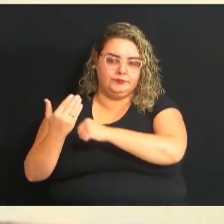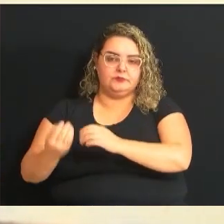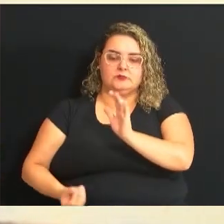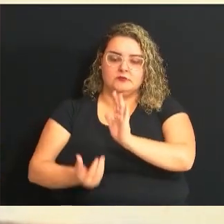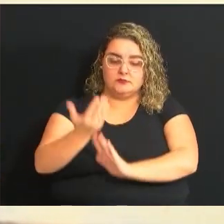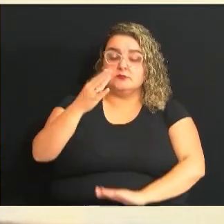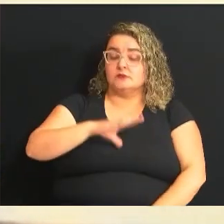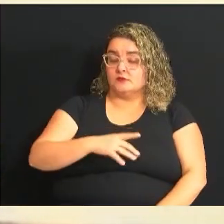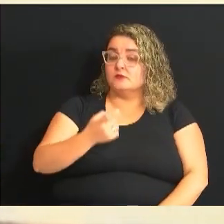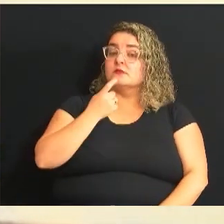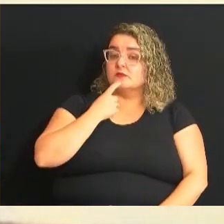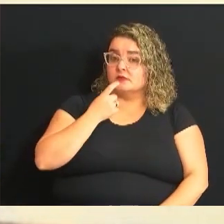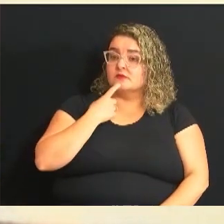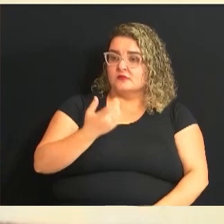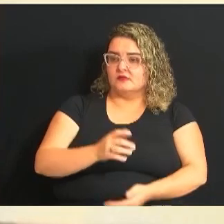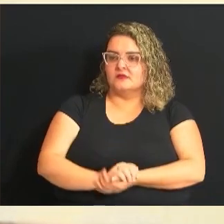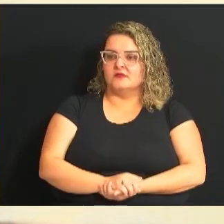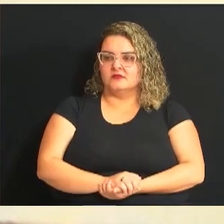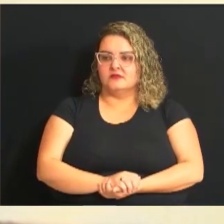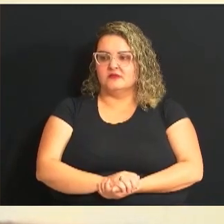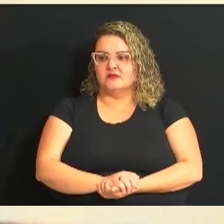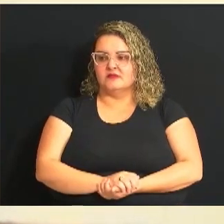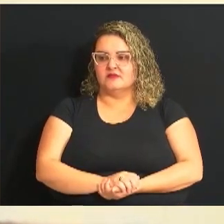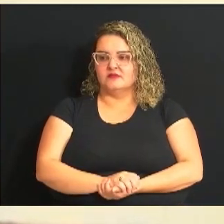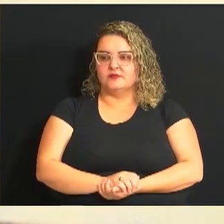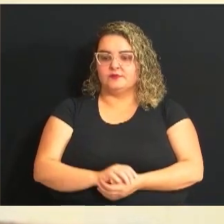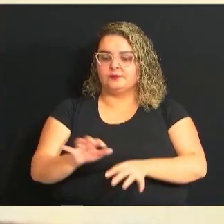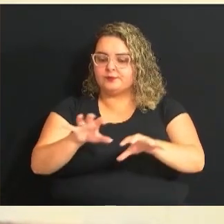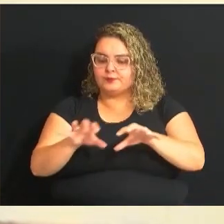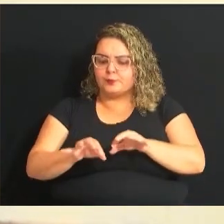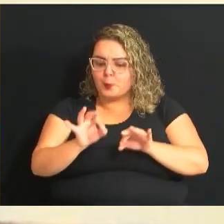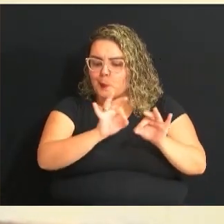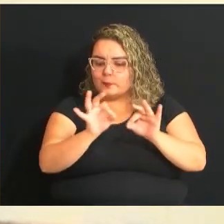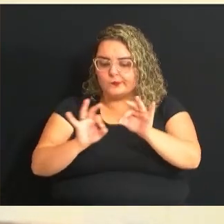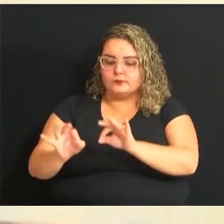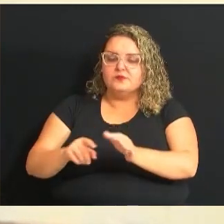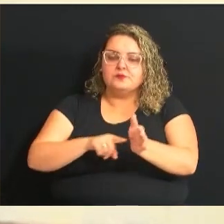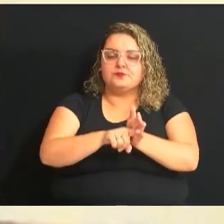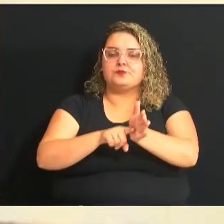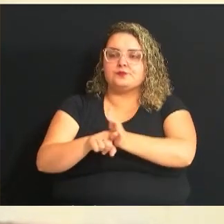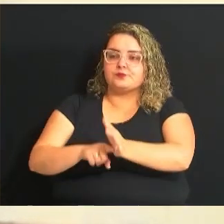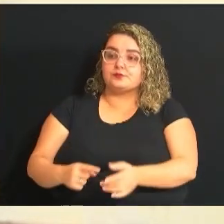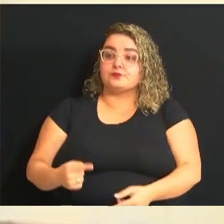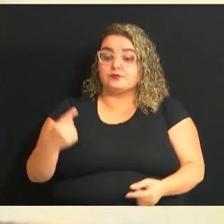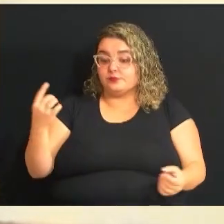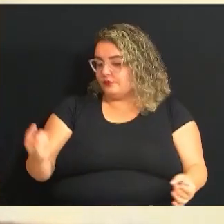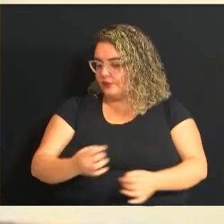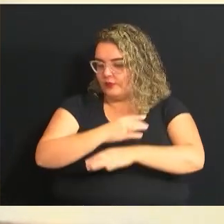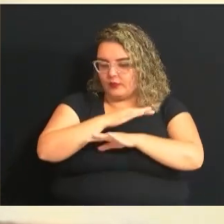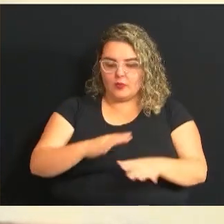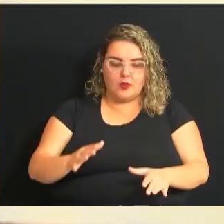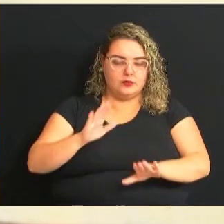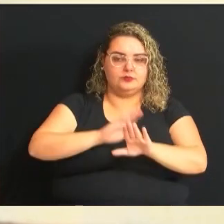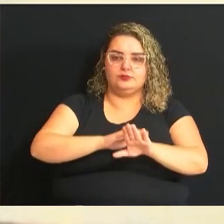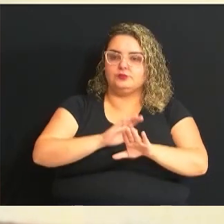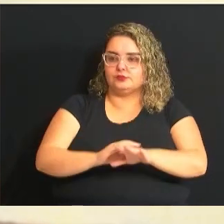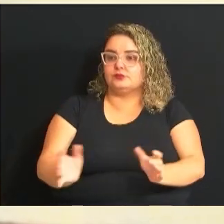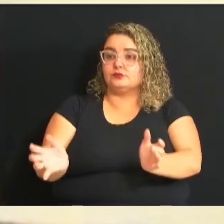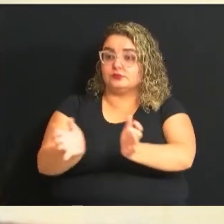que foi instalada no município de Campinas para mapear, investigar e combater